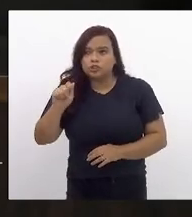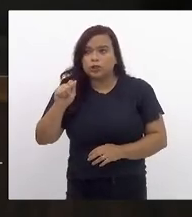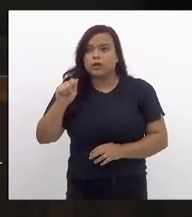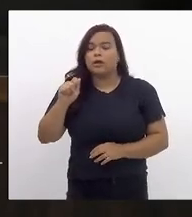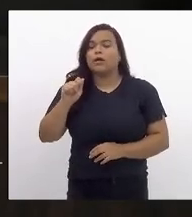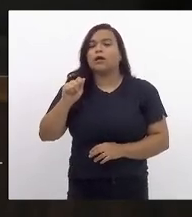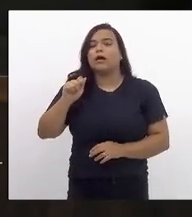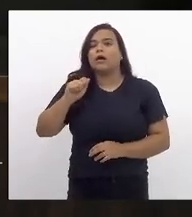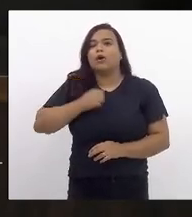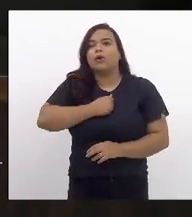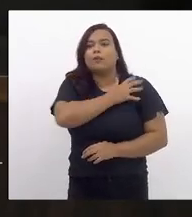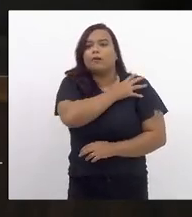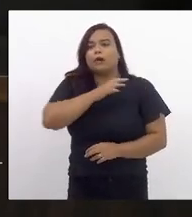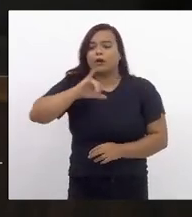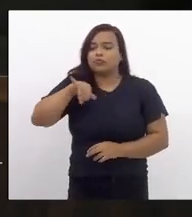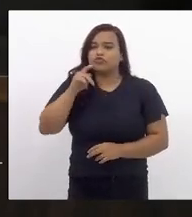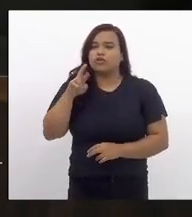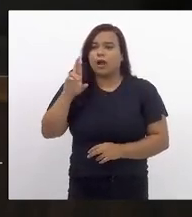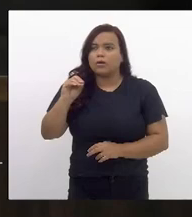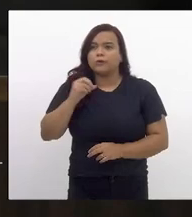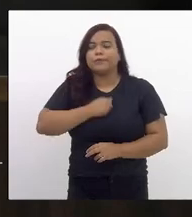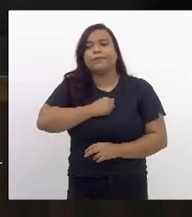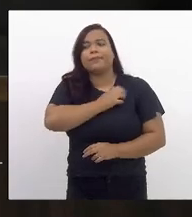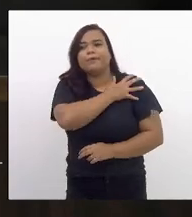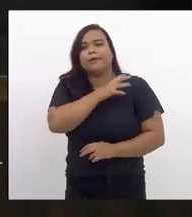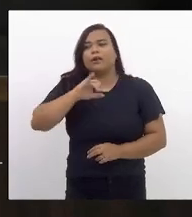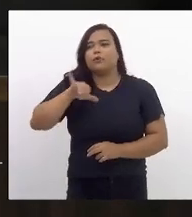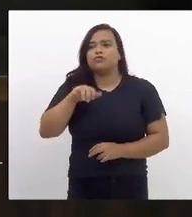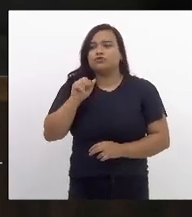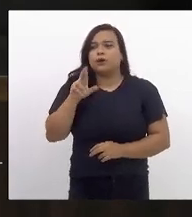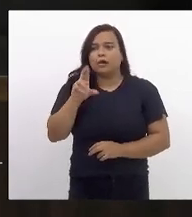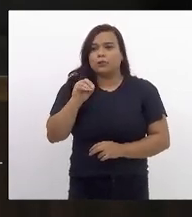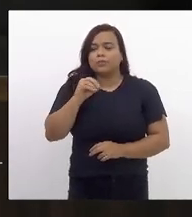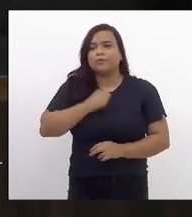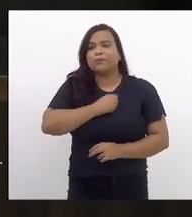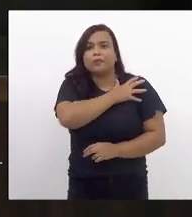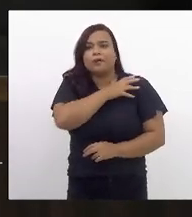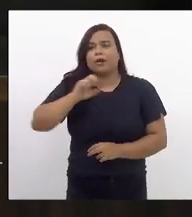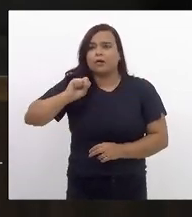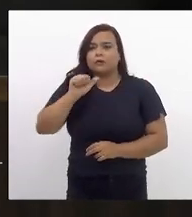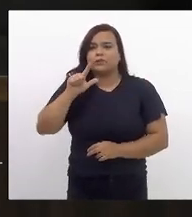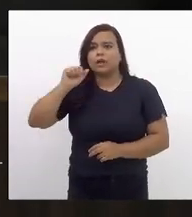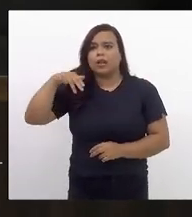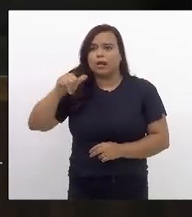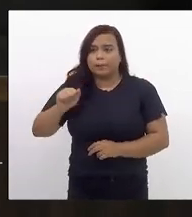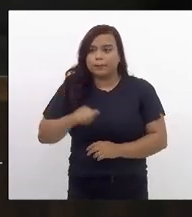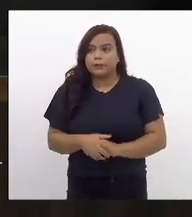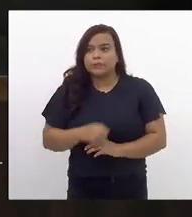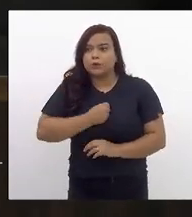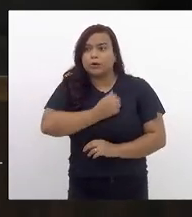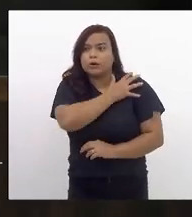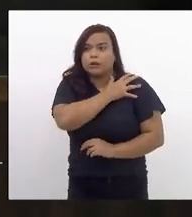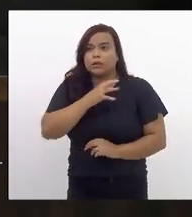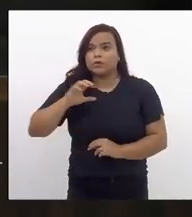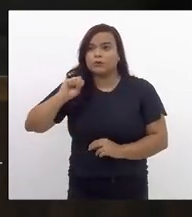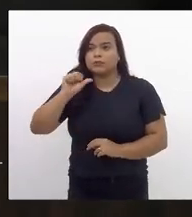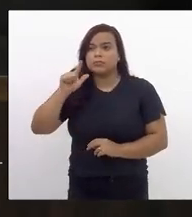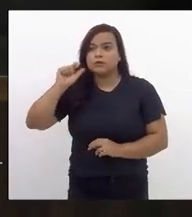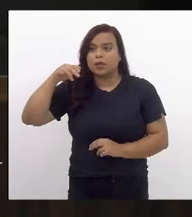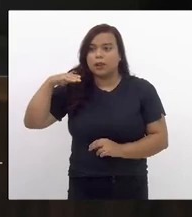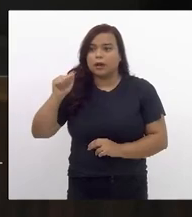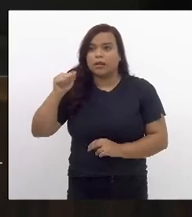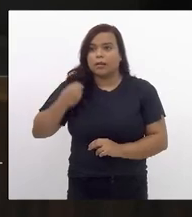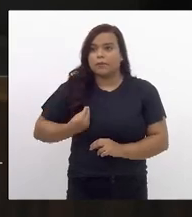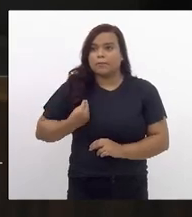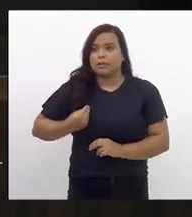Coronel Jairo. Coronel Jairo. Coronel Salema. Coronel Salema. Coronel